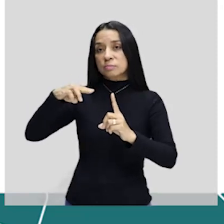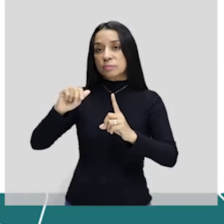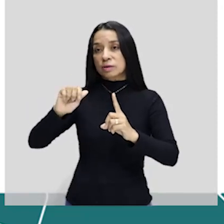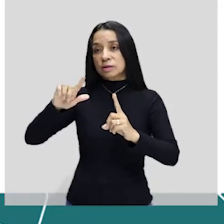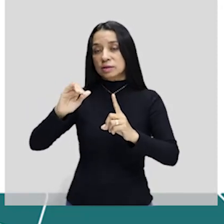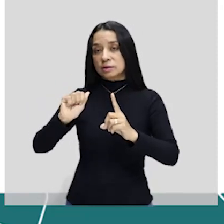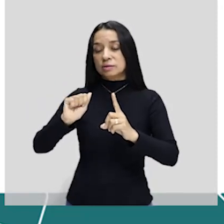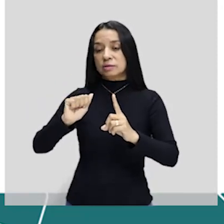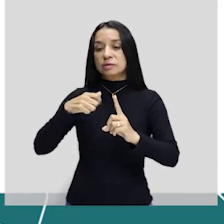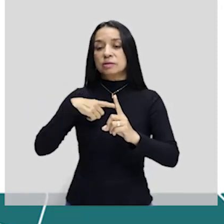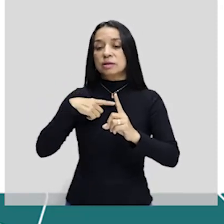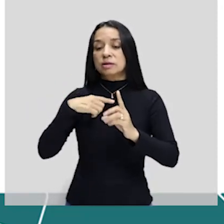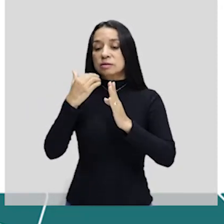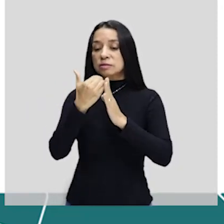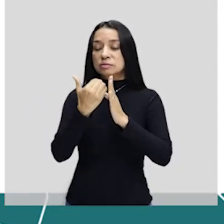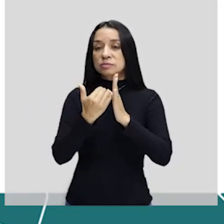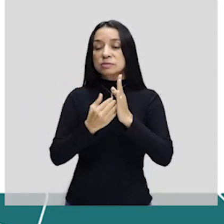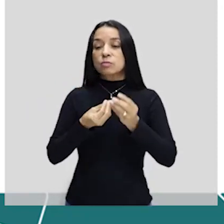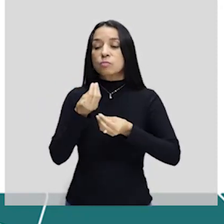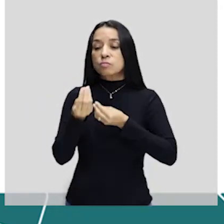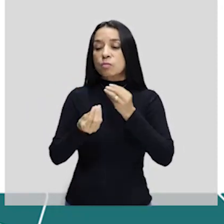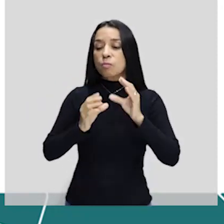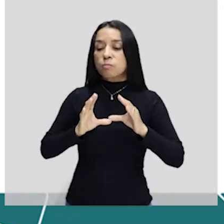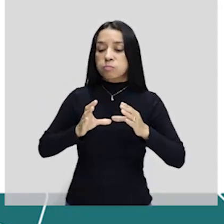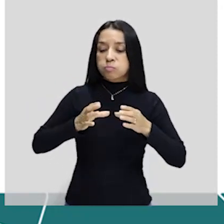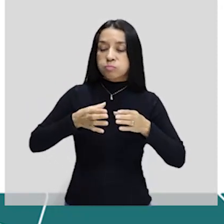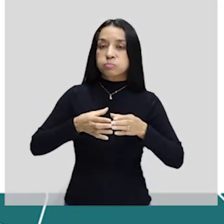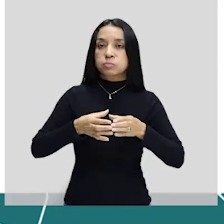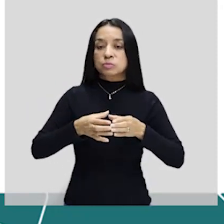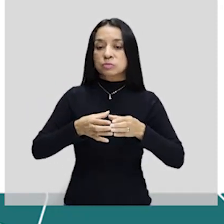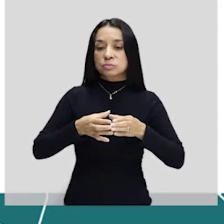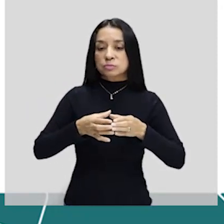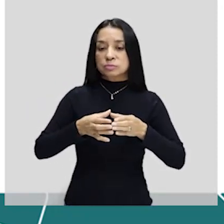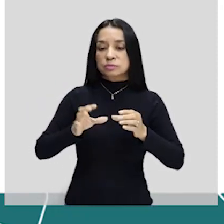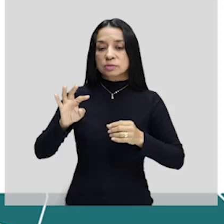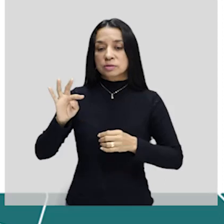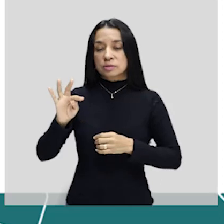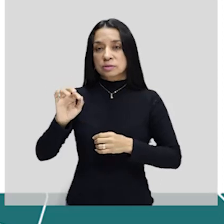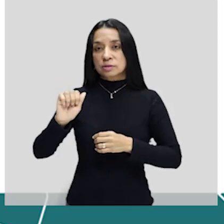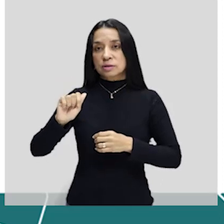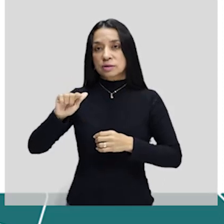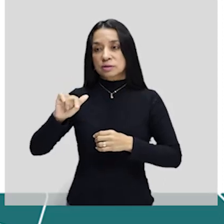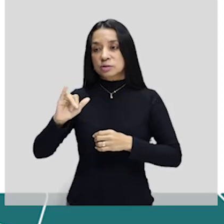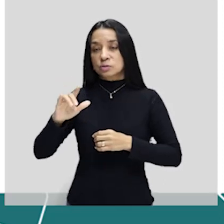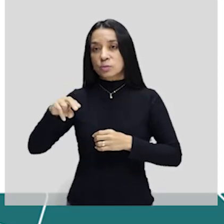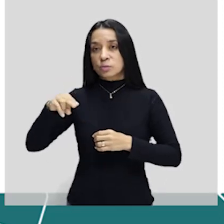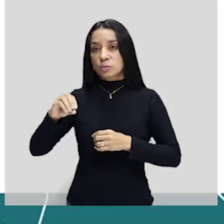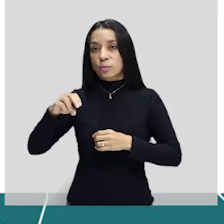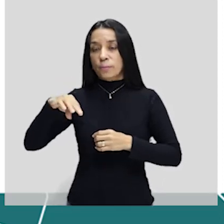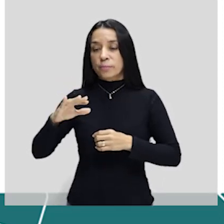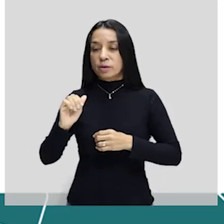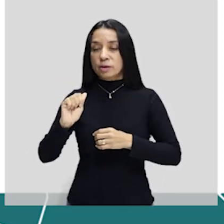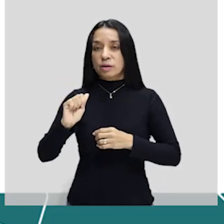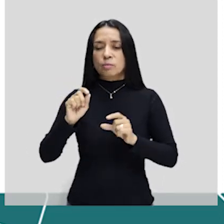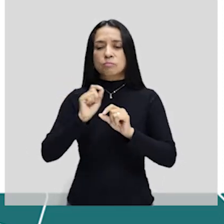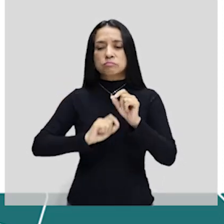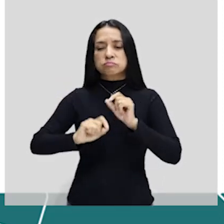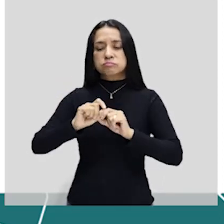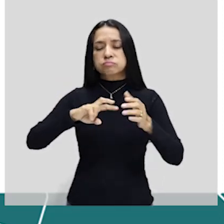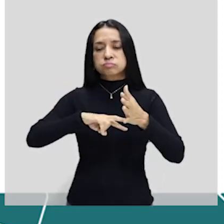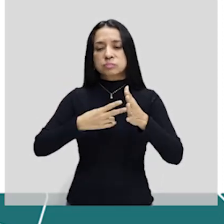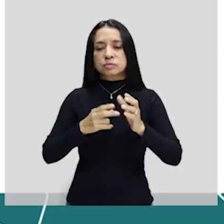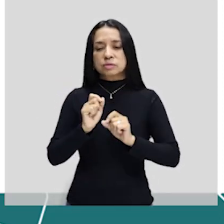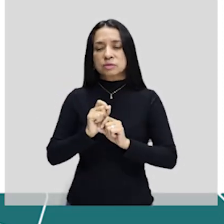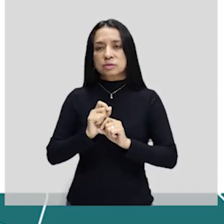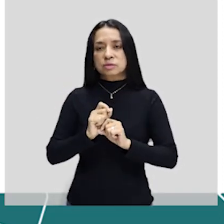seres vivos, como categorização taxonômica. O que é isso? Você sabe que eu tenho